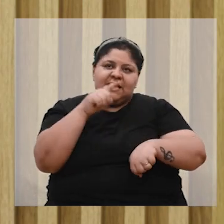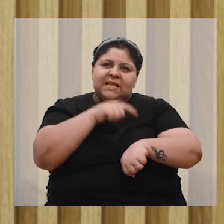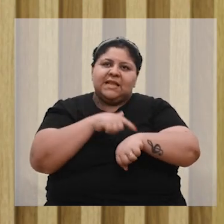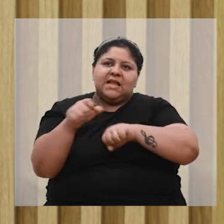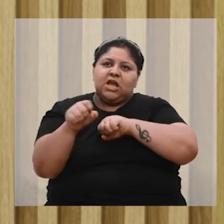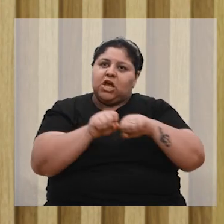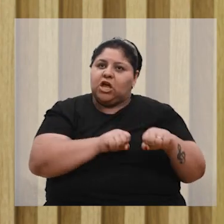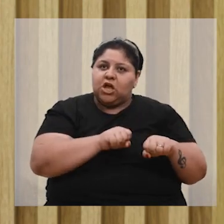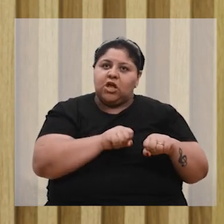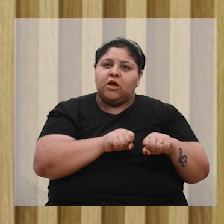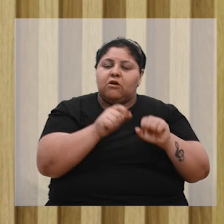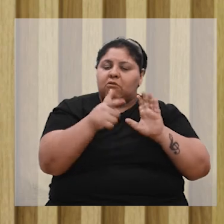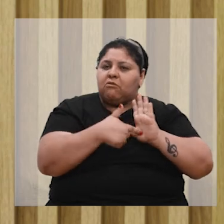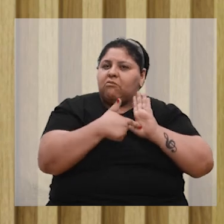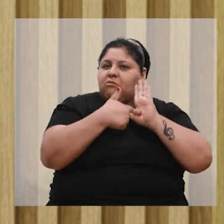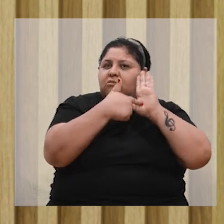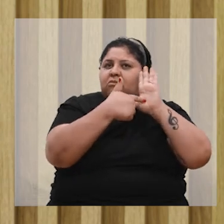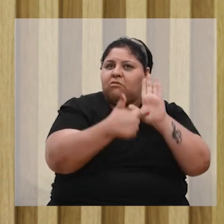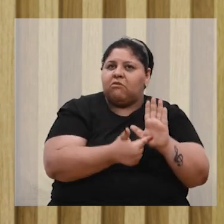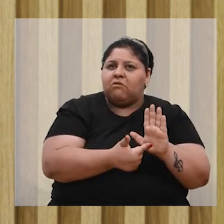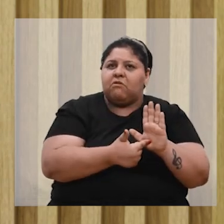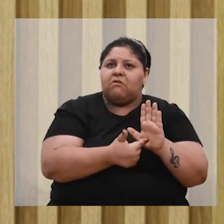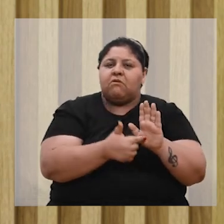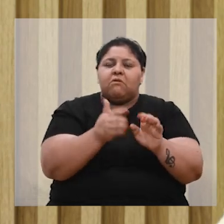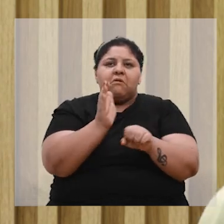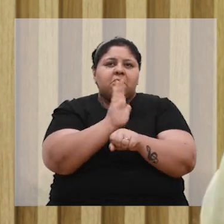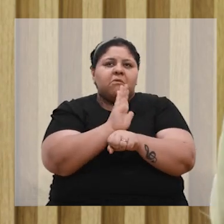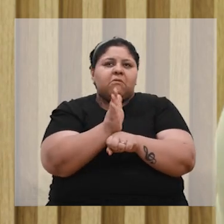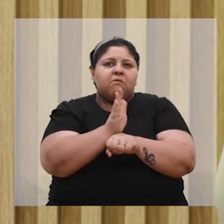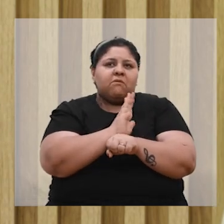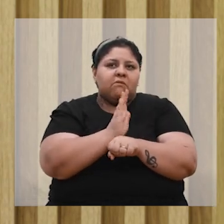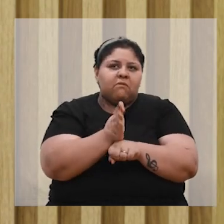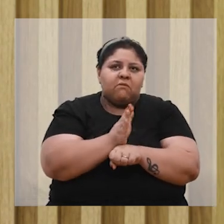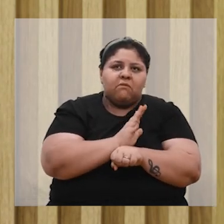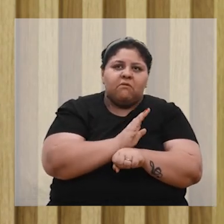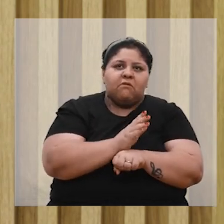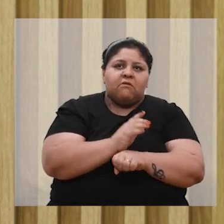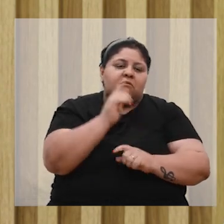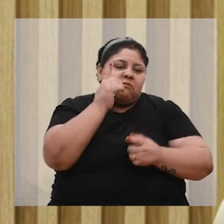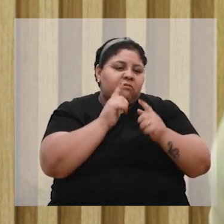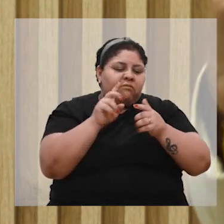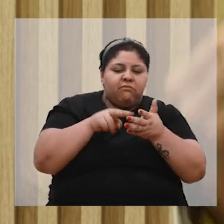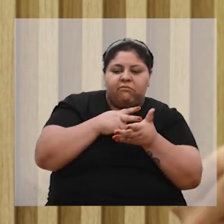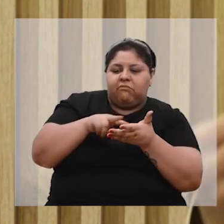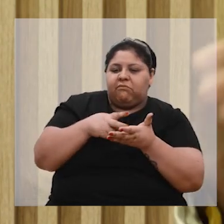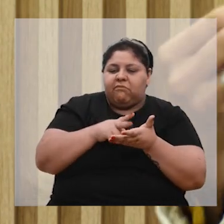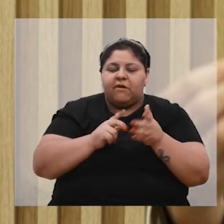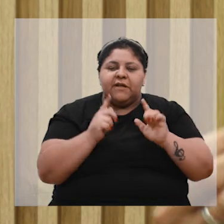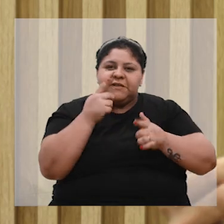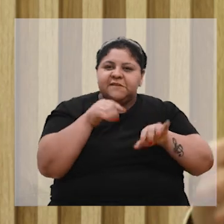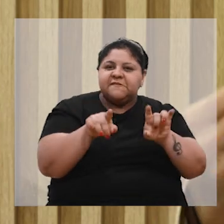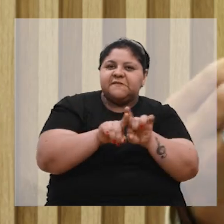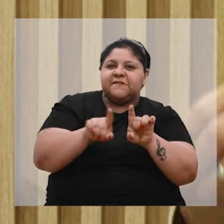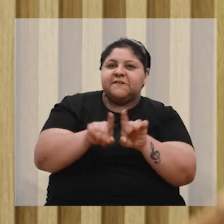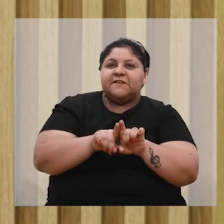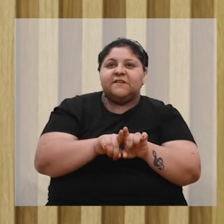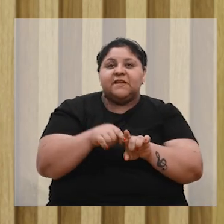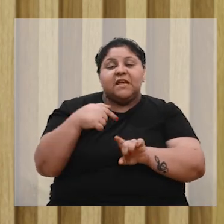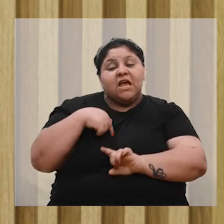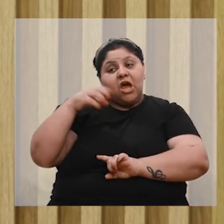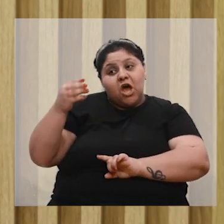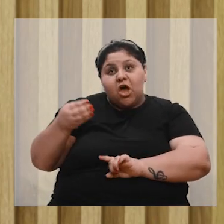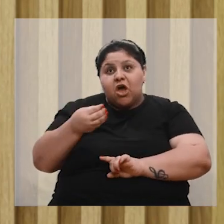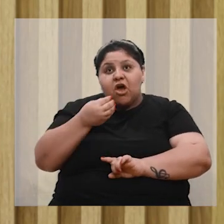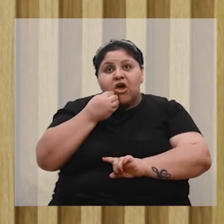ele fica com tempo também de poder ir nas exposições, de ir ao cinema, de ir para a balada, de dançar, de se